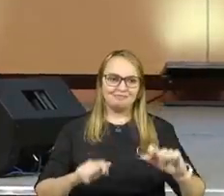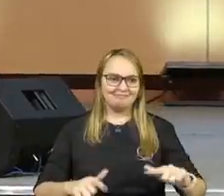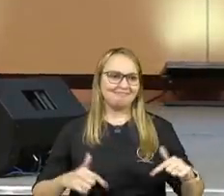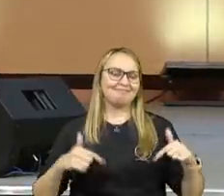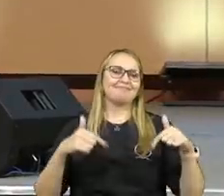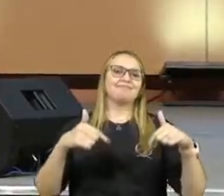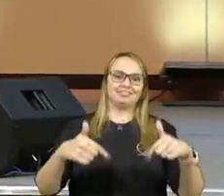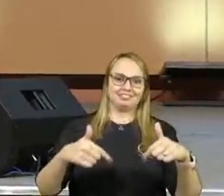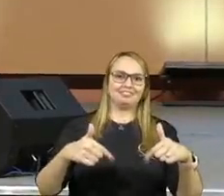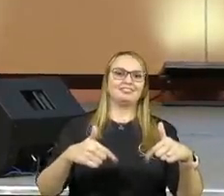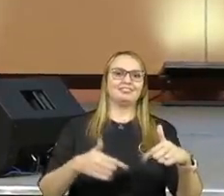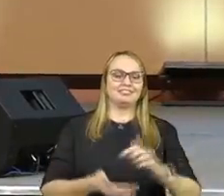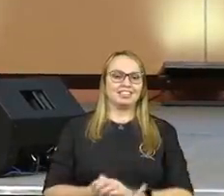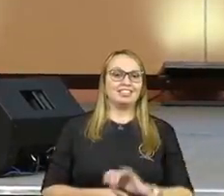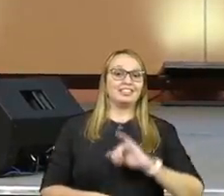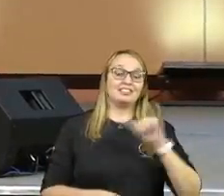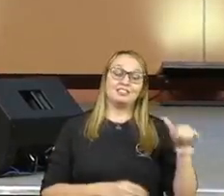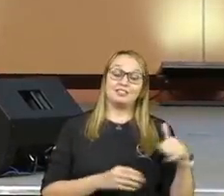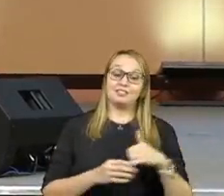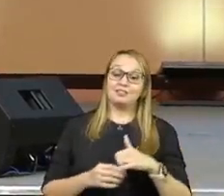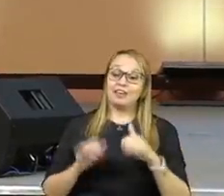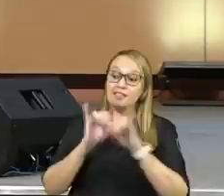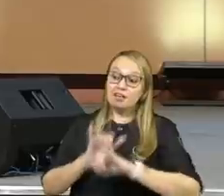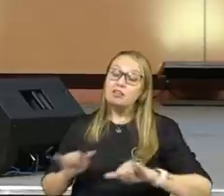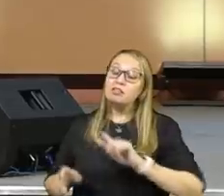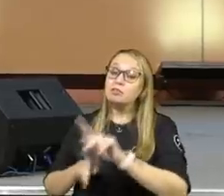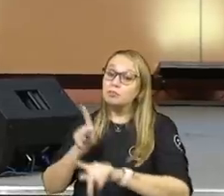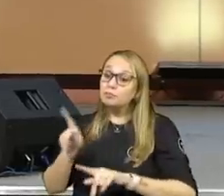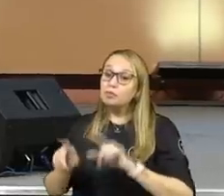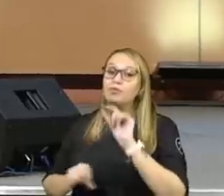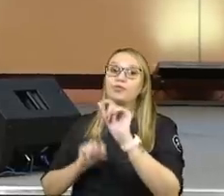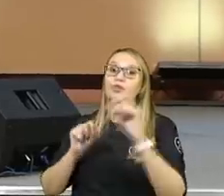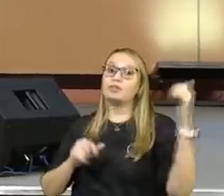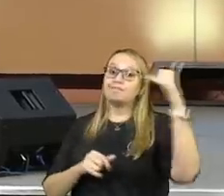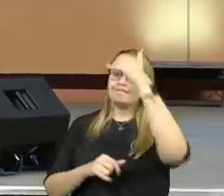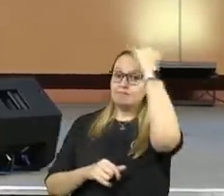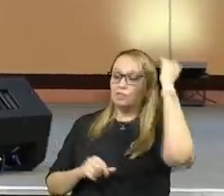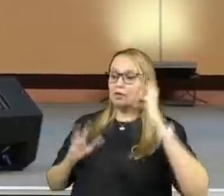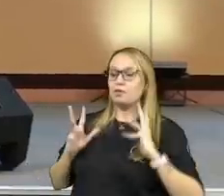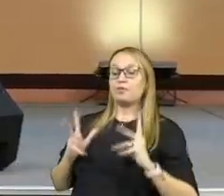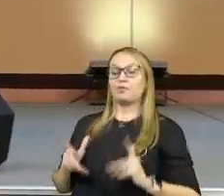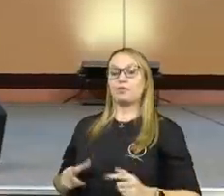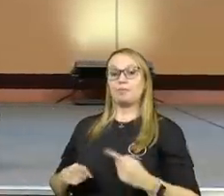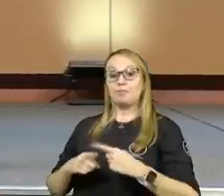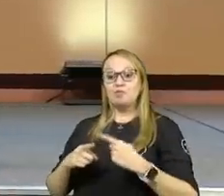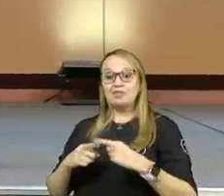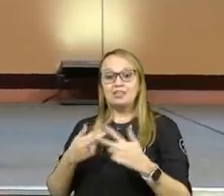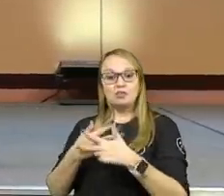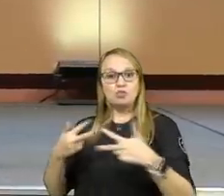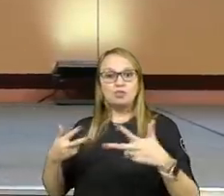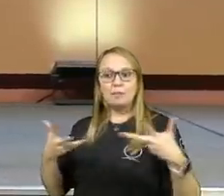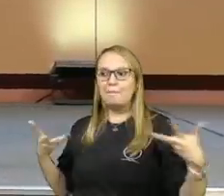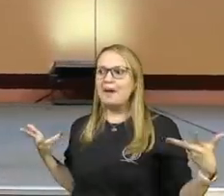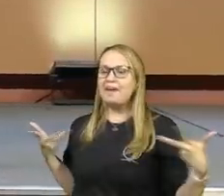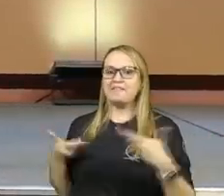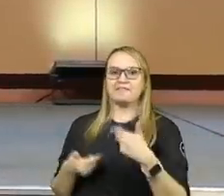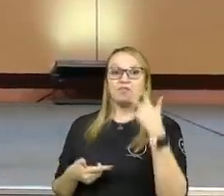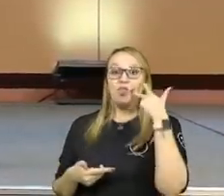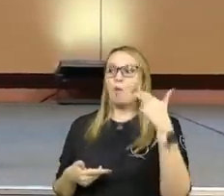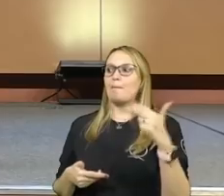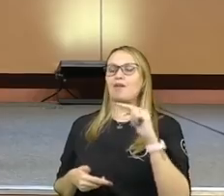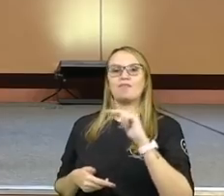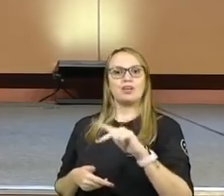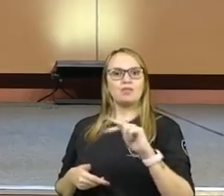fazer. Josué está dizendo para o povo: santificai-vos, porque o extraordinário, o incomum,